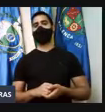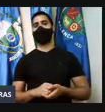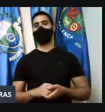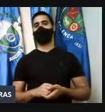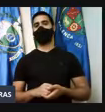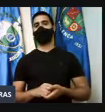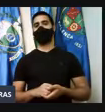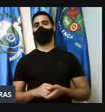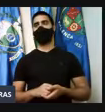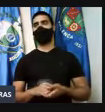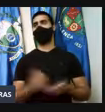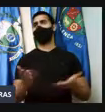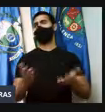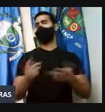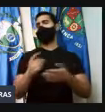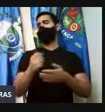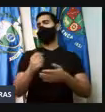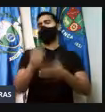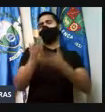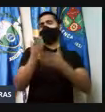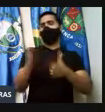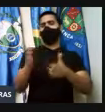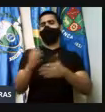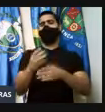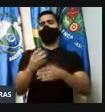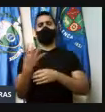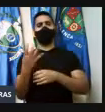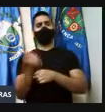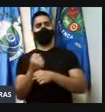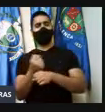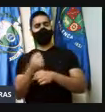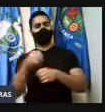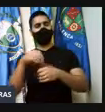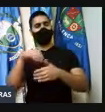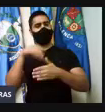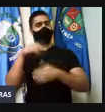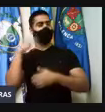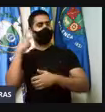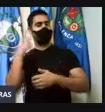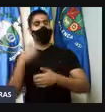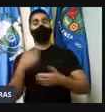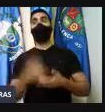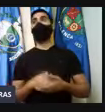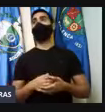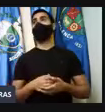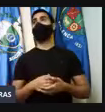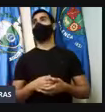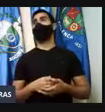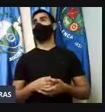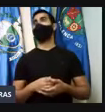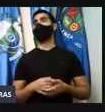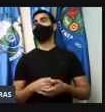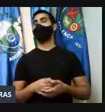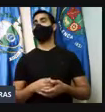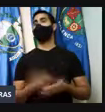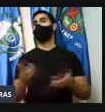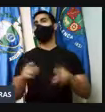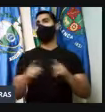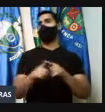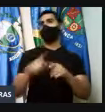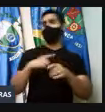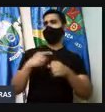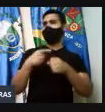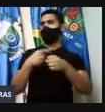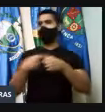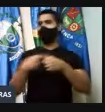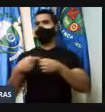findando o mandato aí. E estamos aí na nossa cidade aí com muita